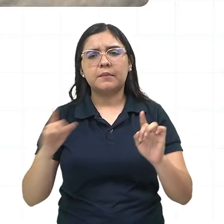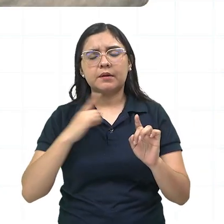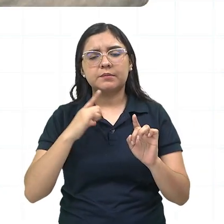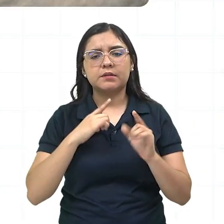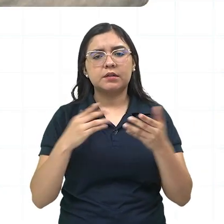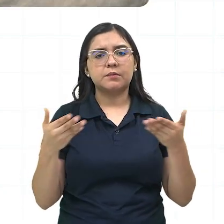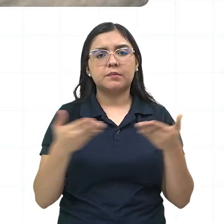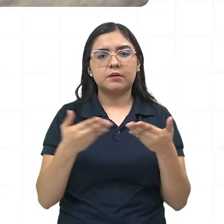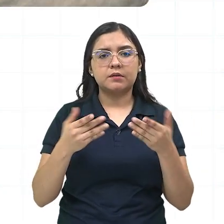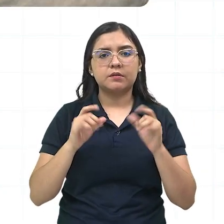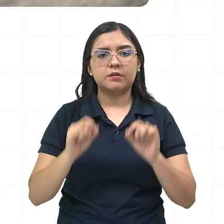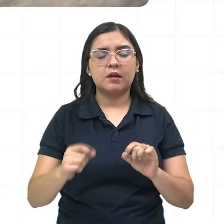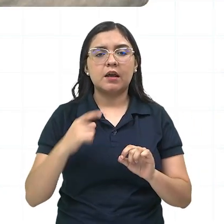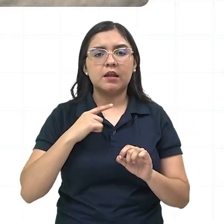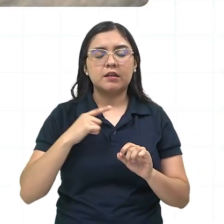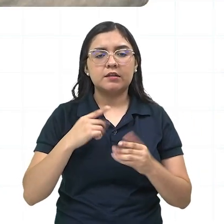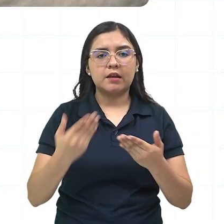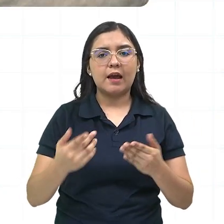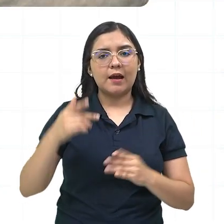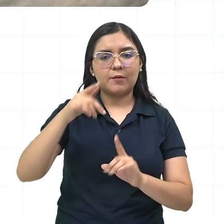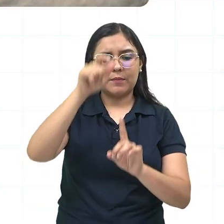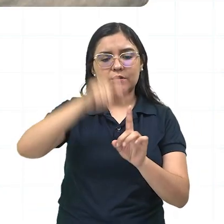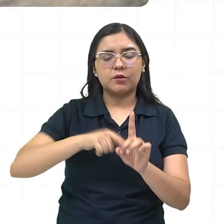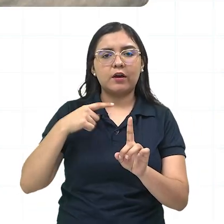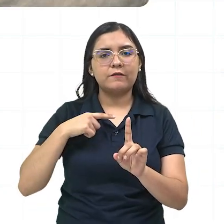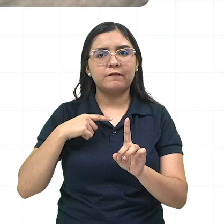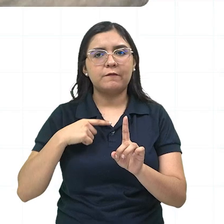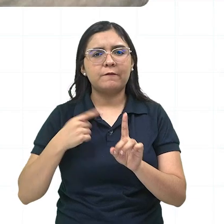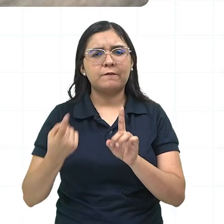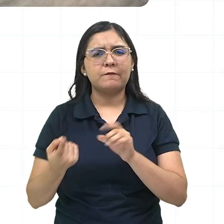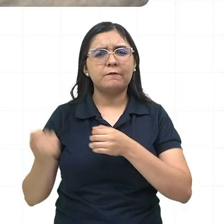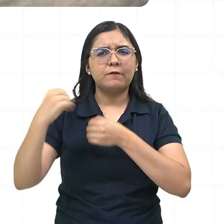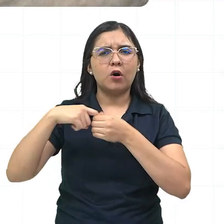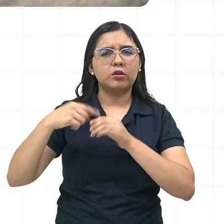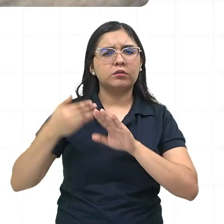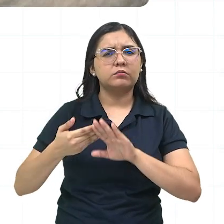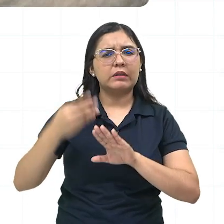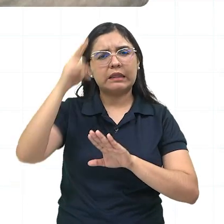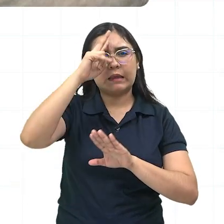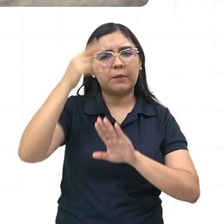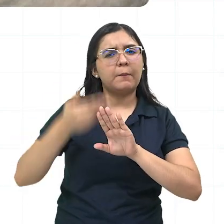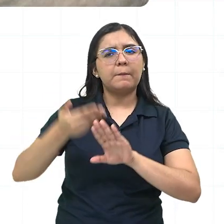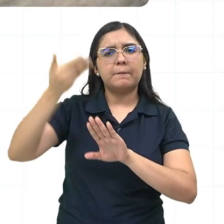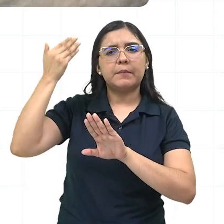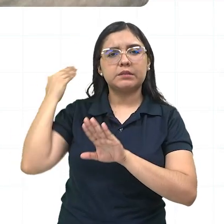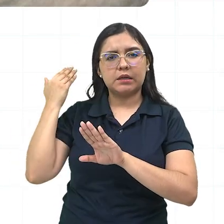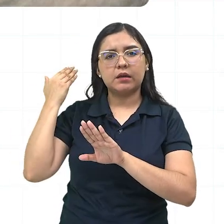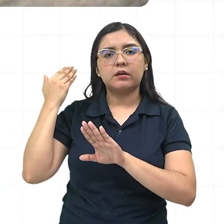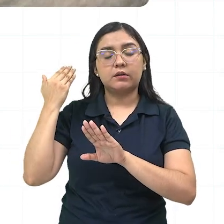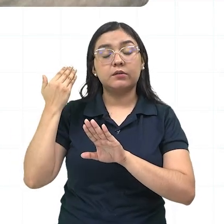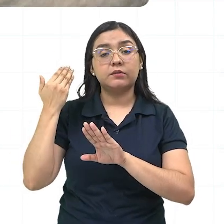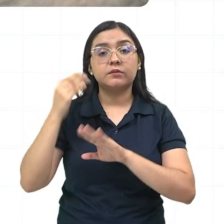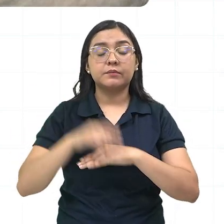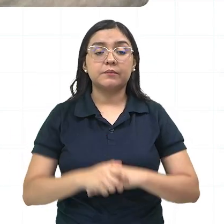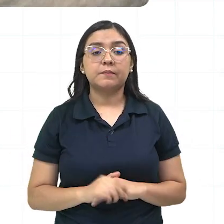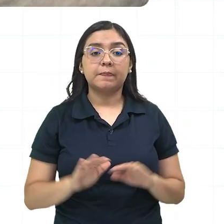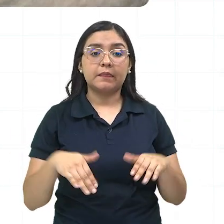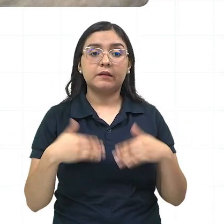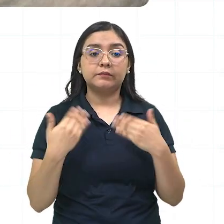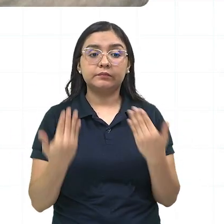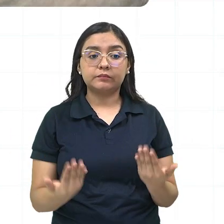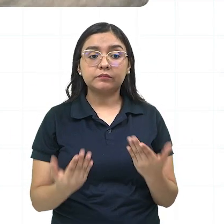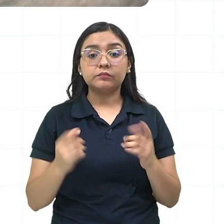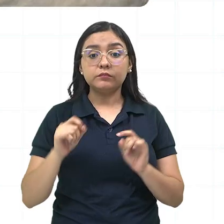no presente e ele vai tendo um déjà vu. Ele vai relembrando sua história. E aí,